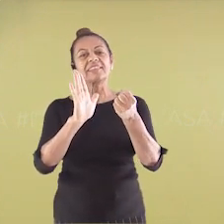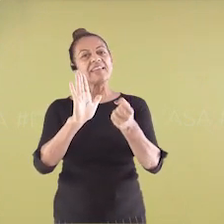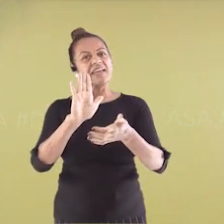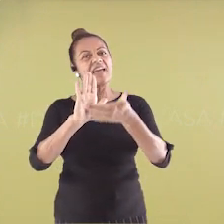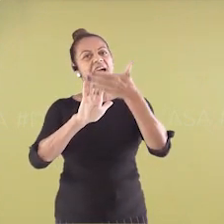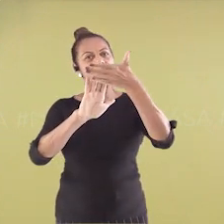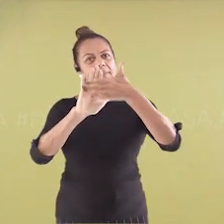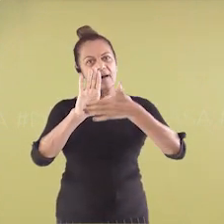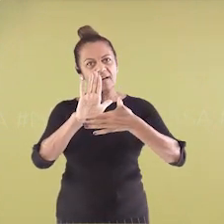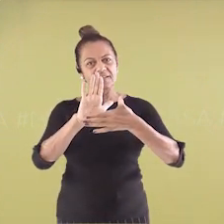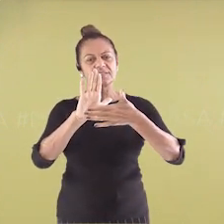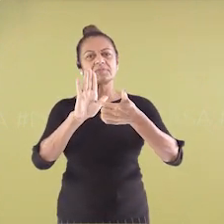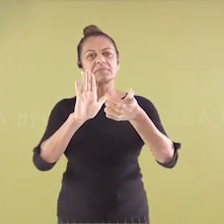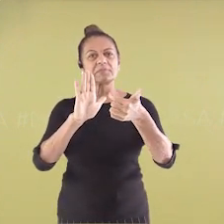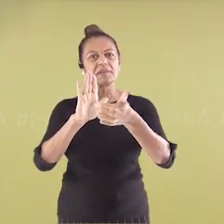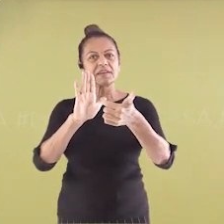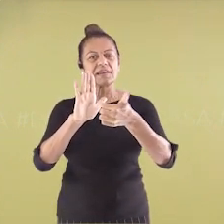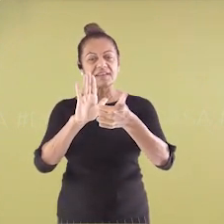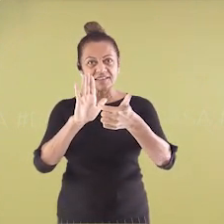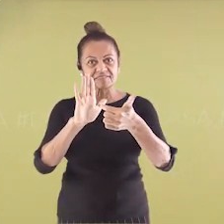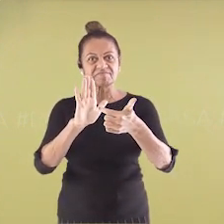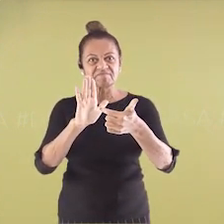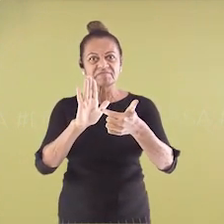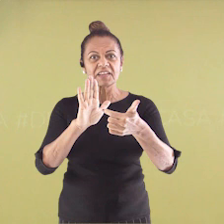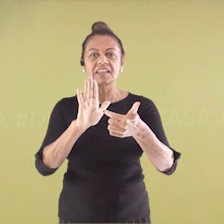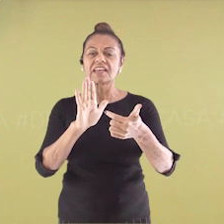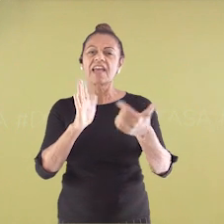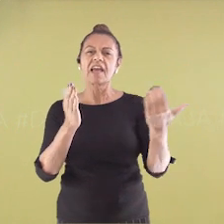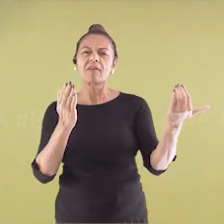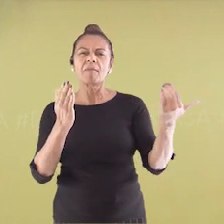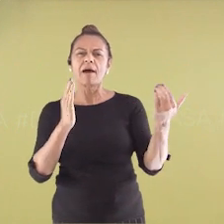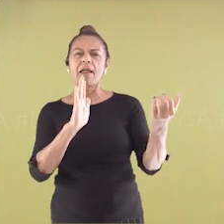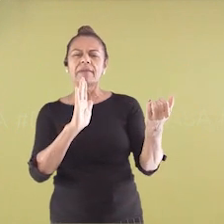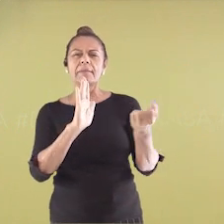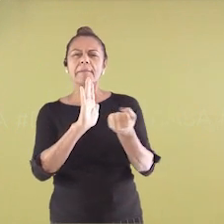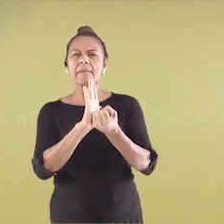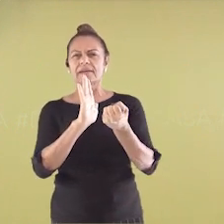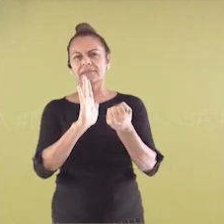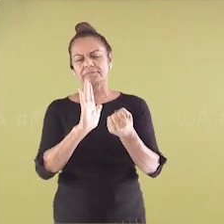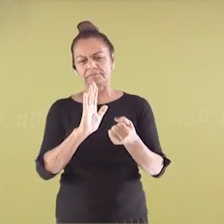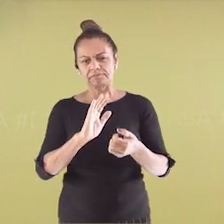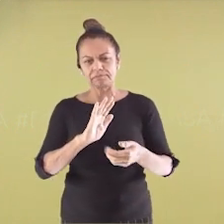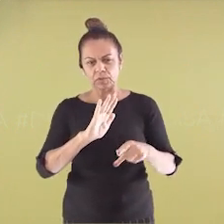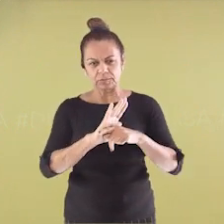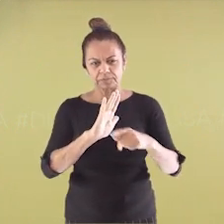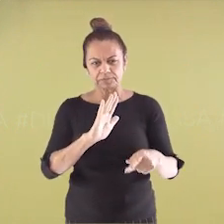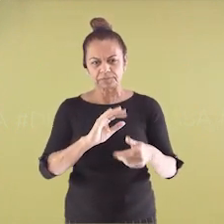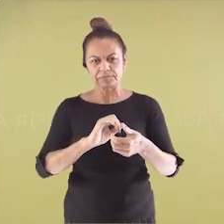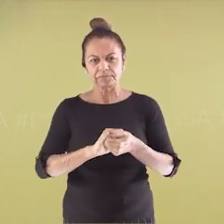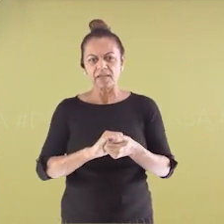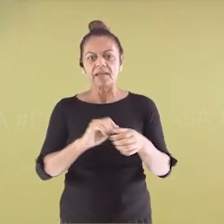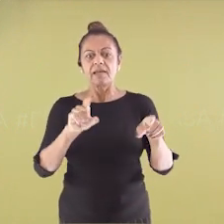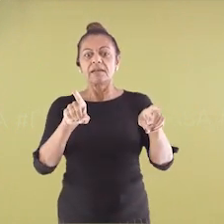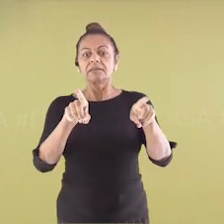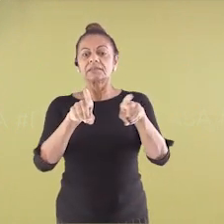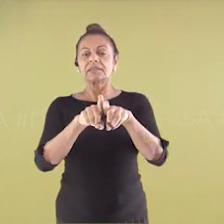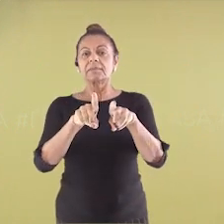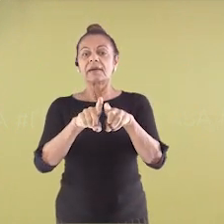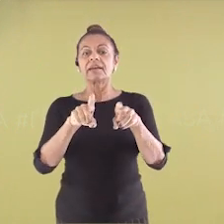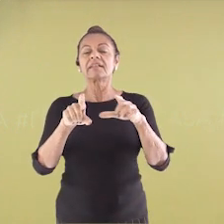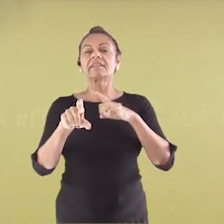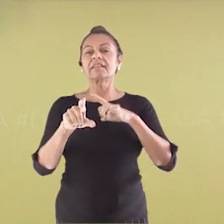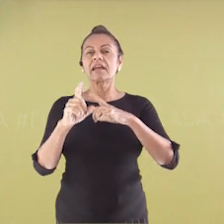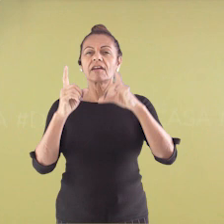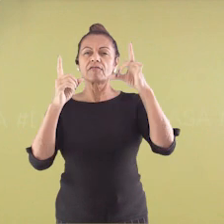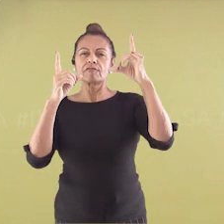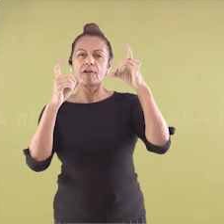na primeira página e constrói uma identidade visual para o veículo de comunicação, a identidade dele. A capa